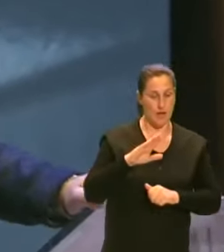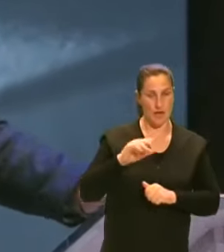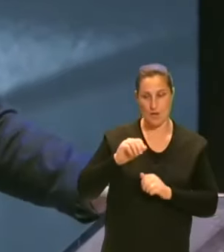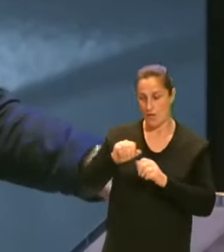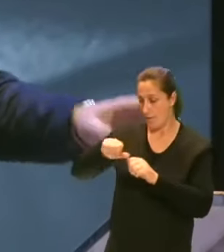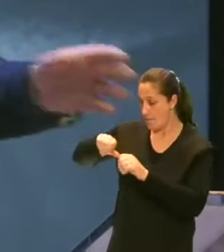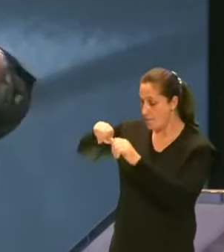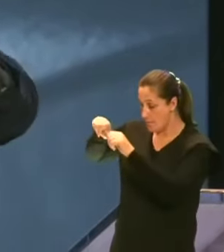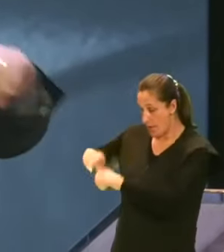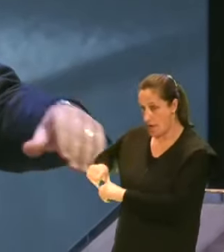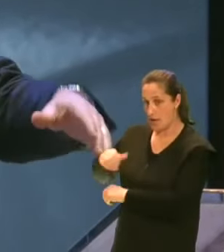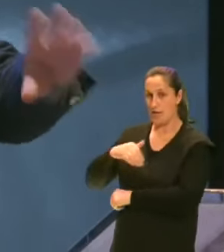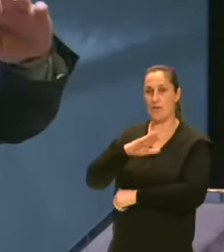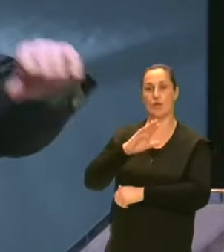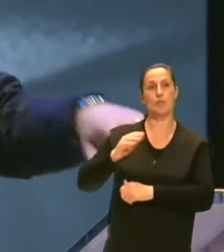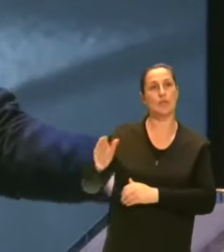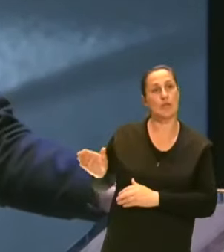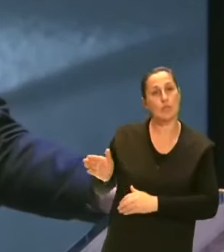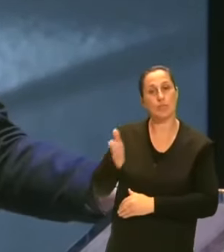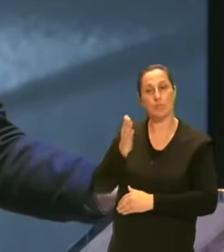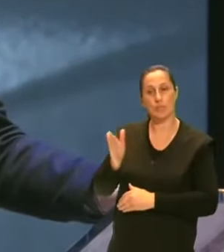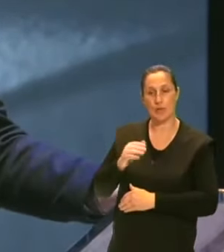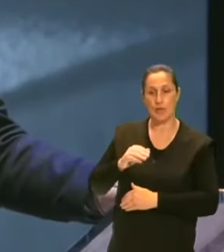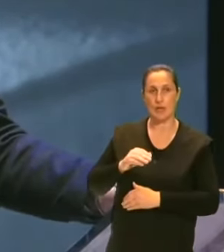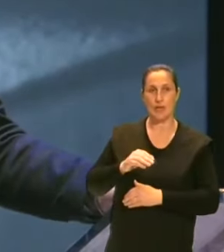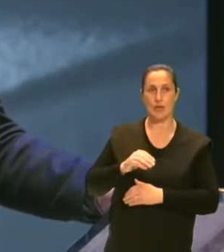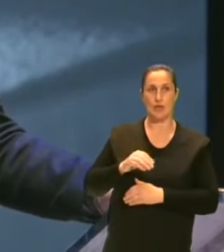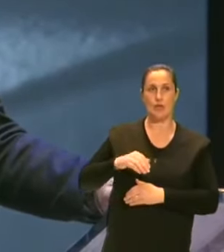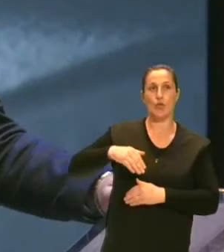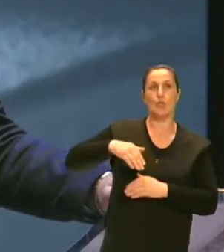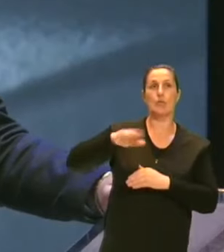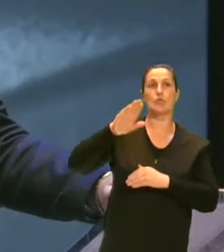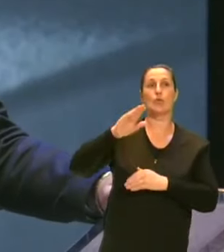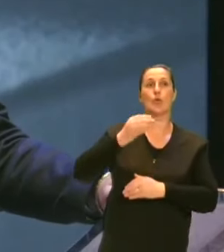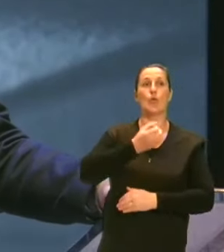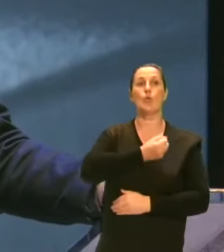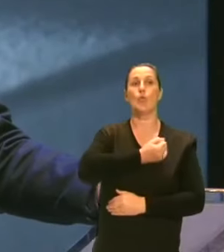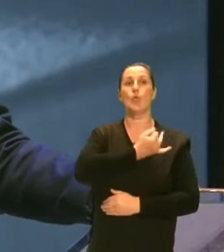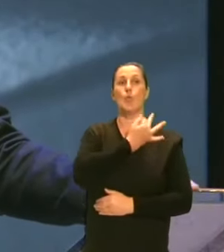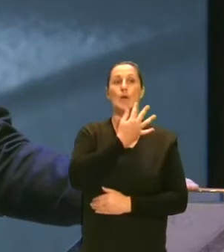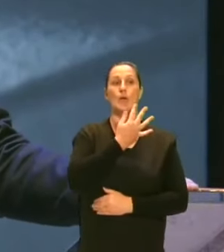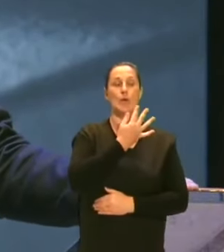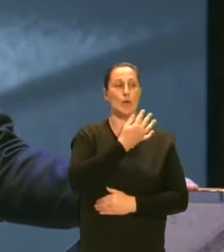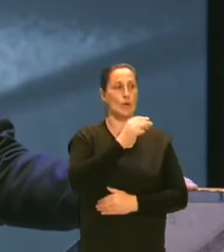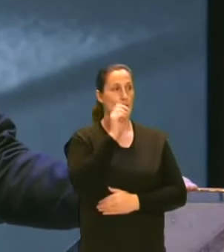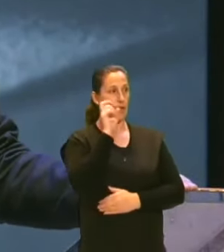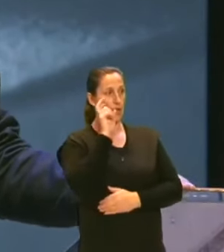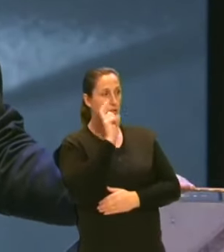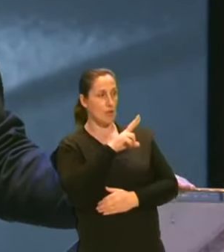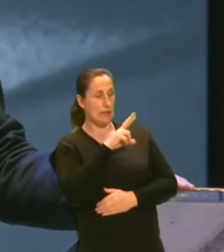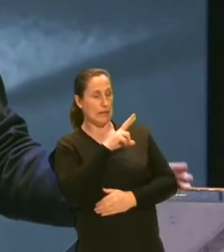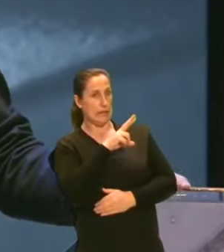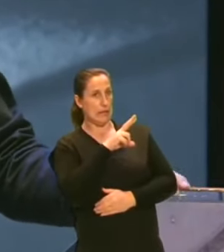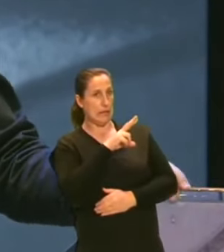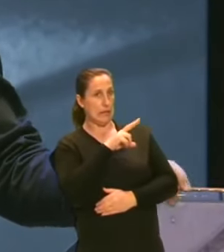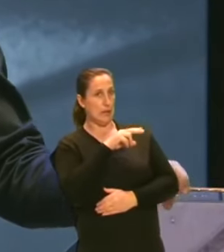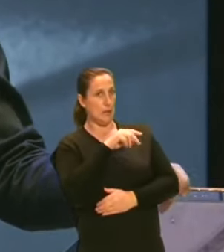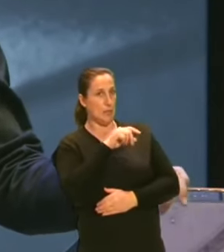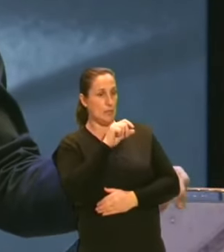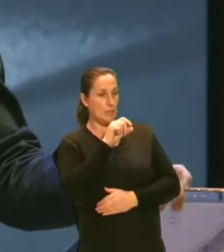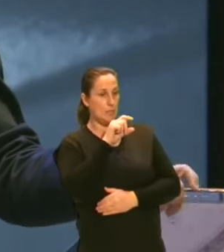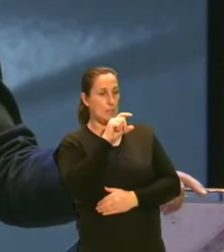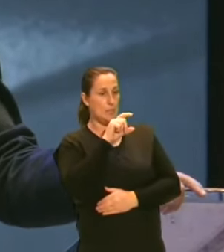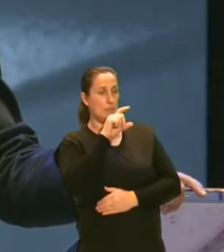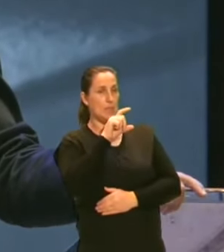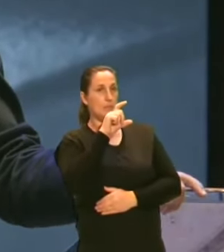né? E começou a passar e começou a subir. Eu comecei a olhar para aquele monitor e falei, Deus, como é que eu vou passar esse